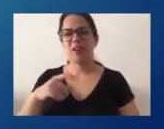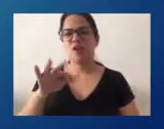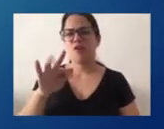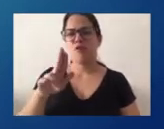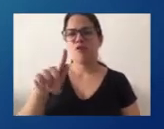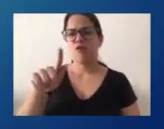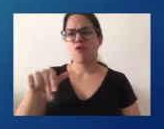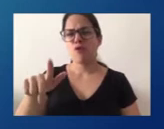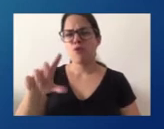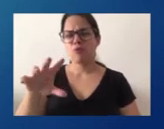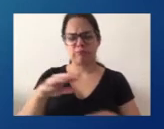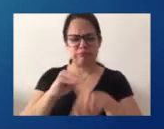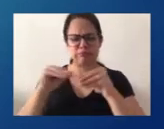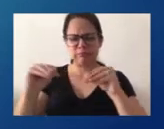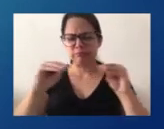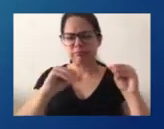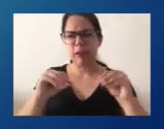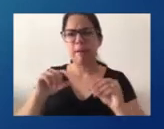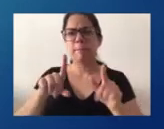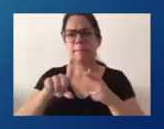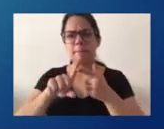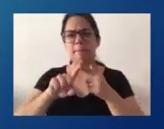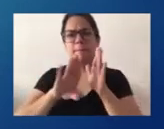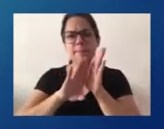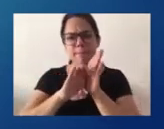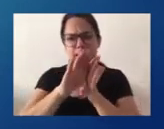temperatura interna do trabalhador.